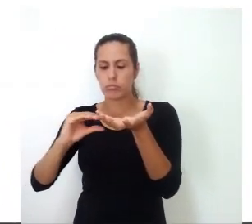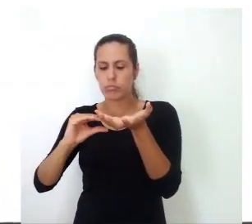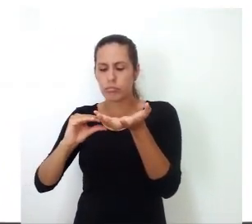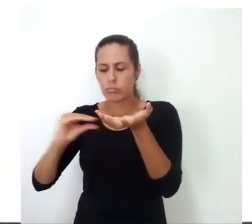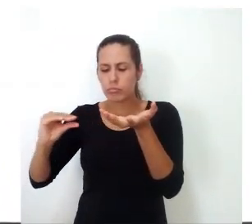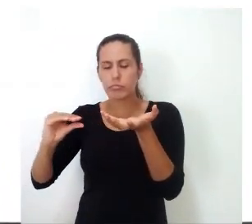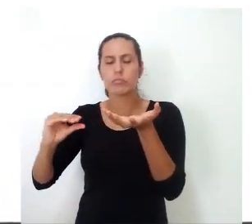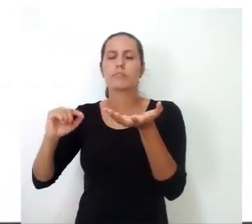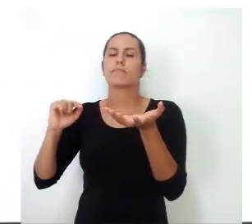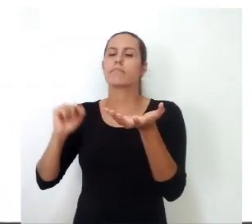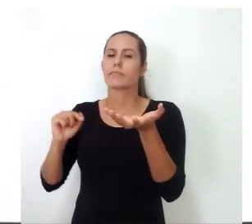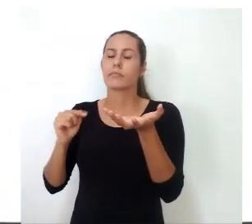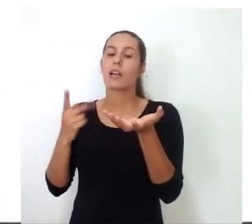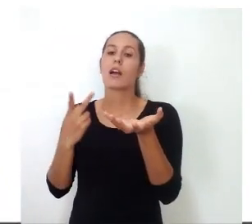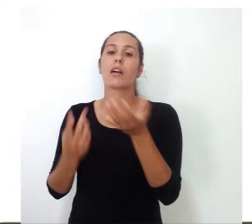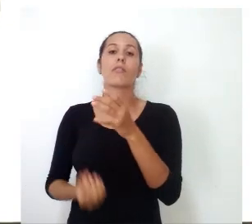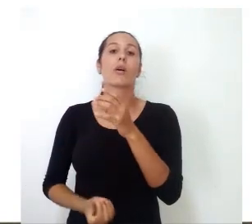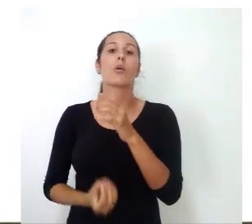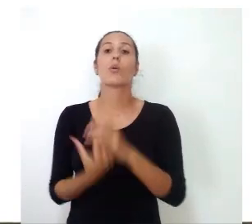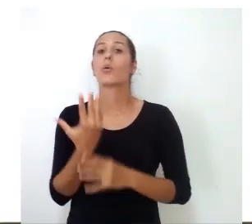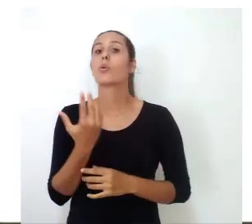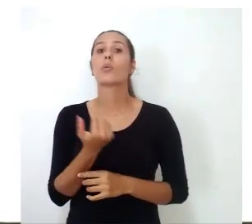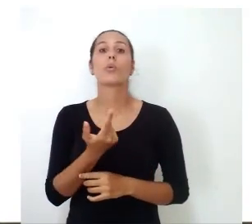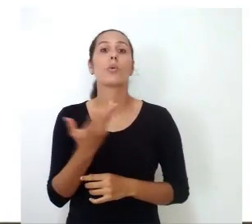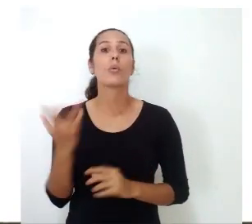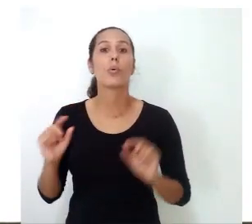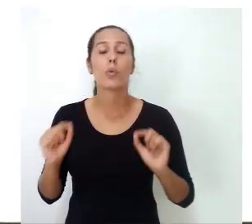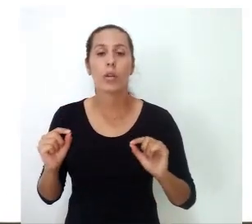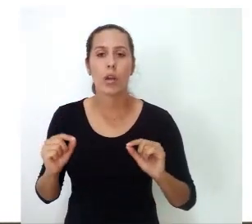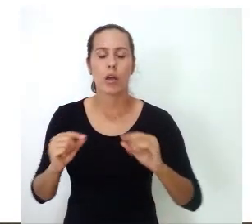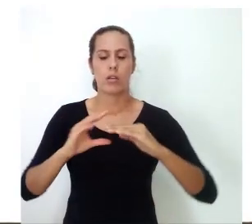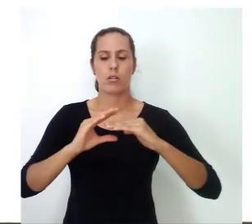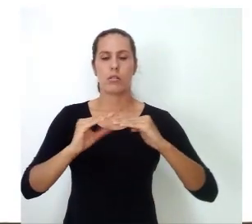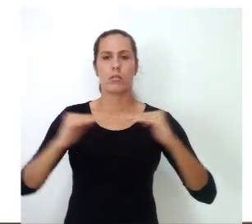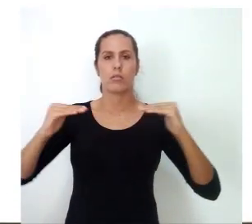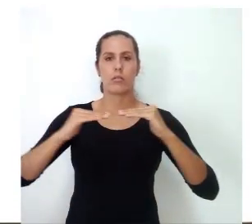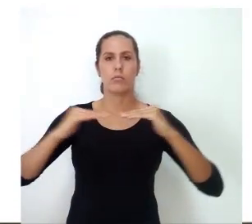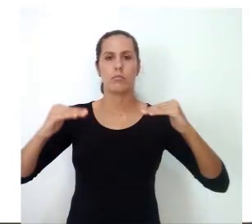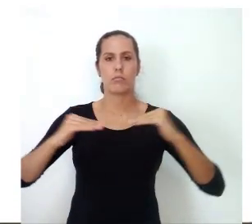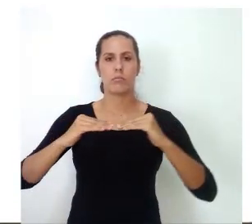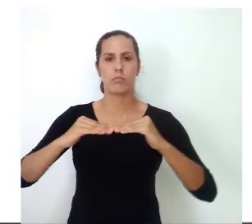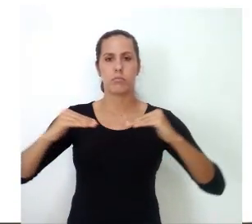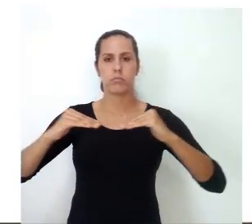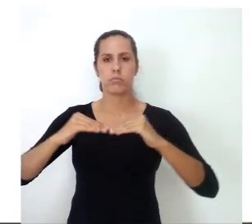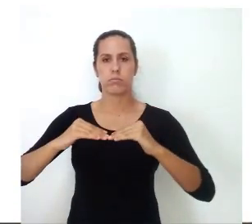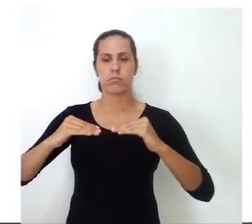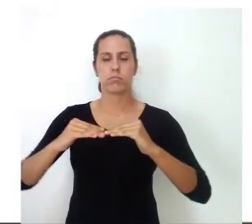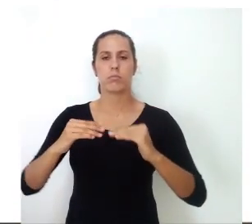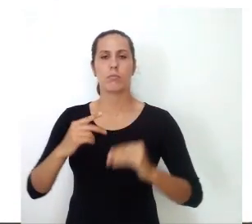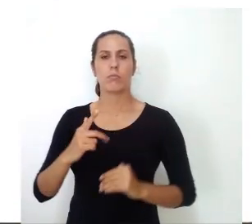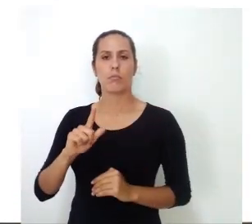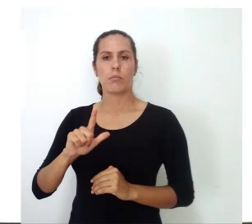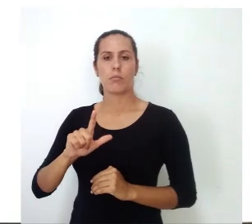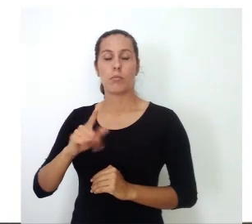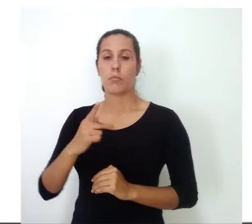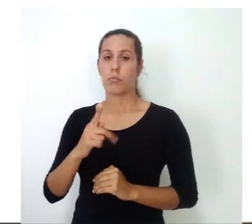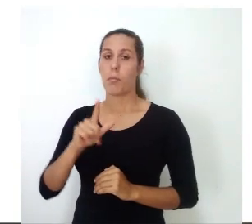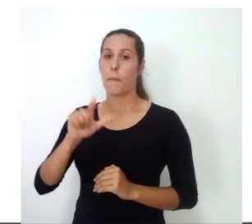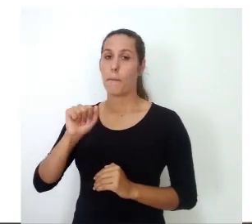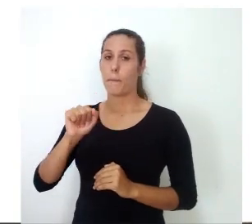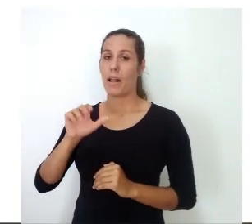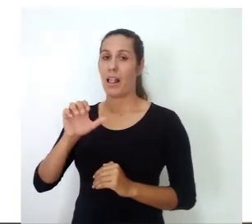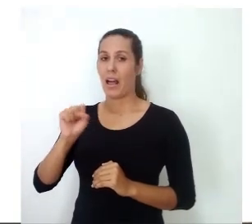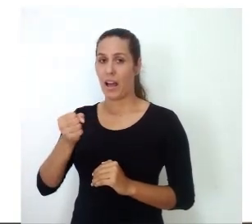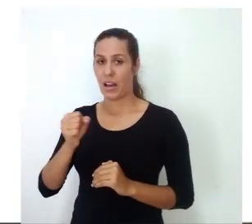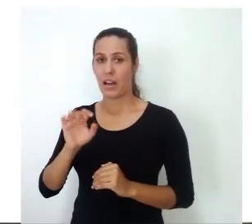sobre esse substrato pastoso, a gente vai dar origem a várias placas tectônicas. E aí a